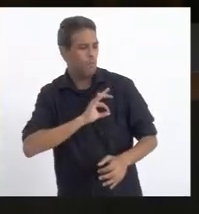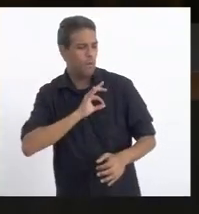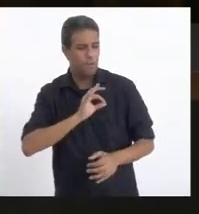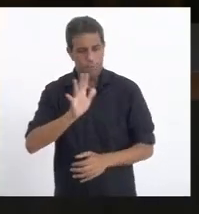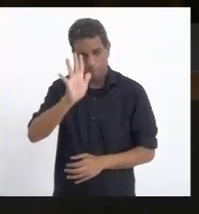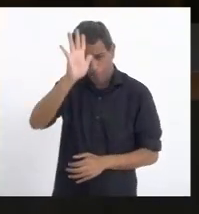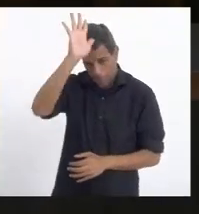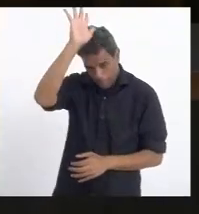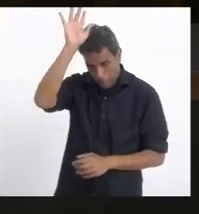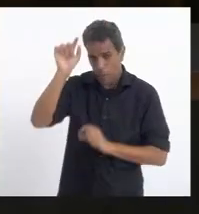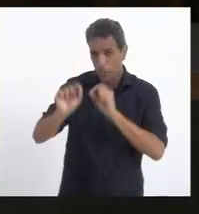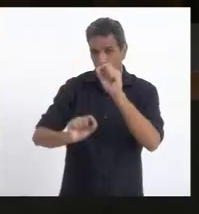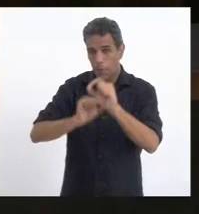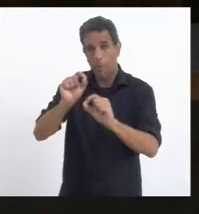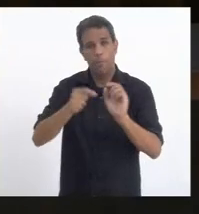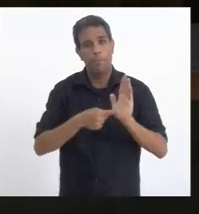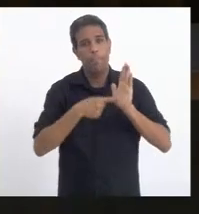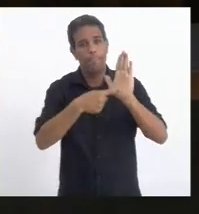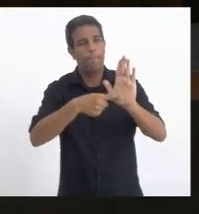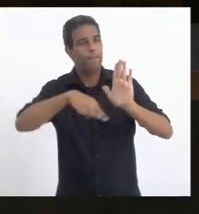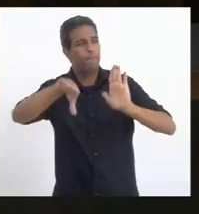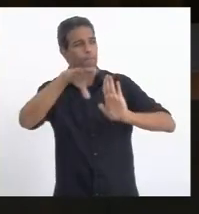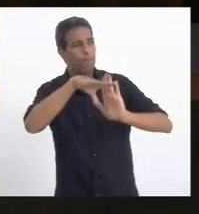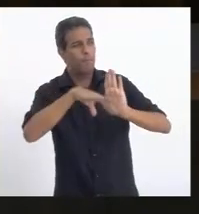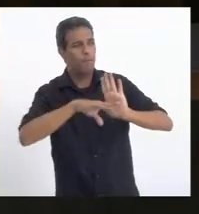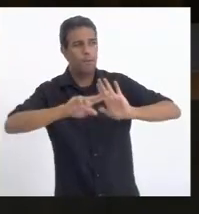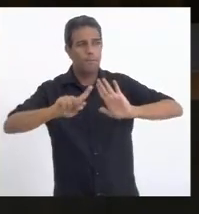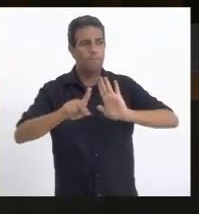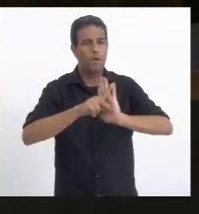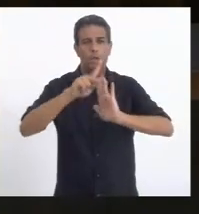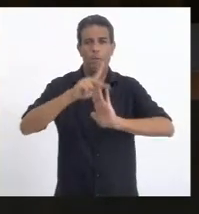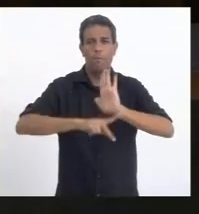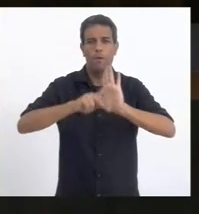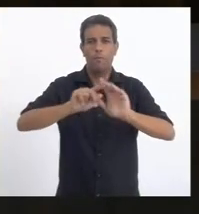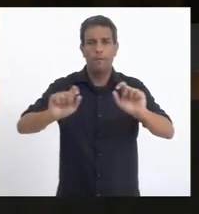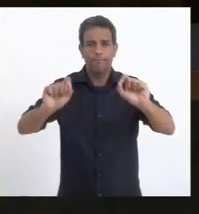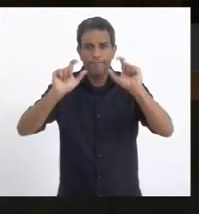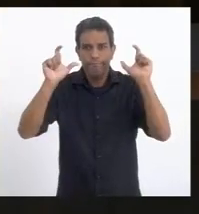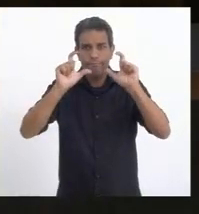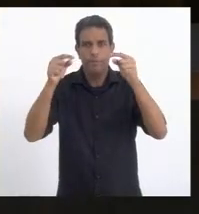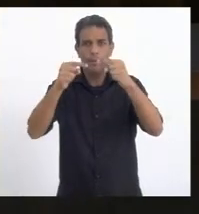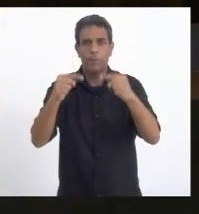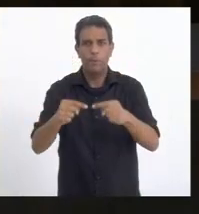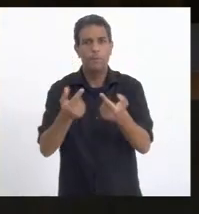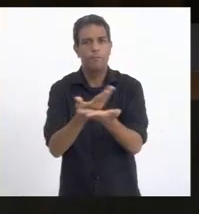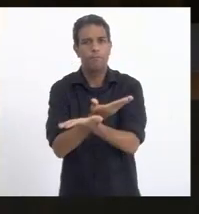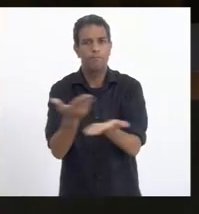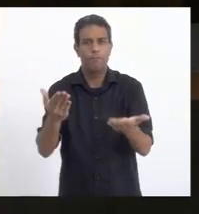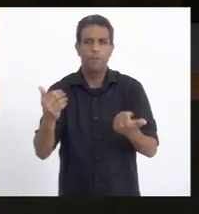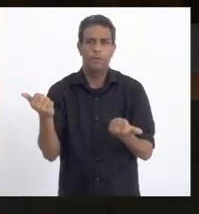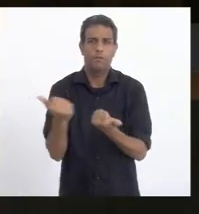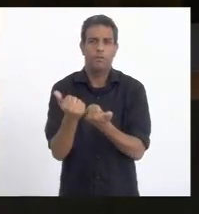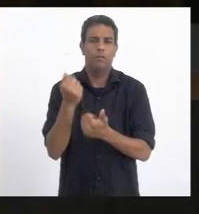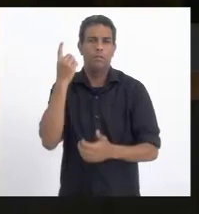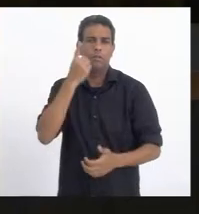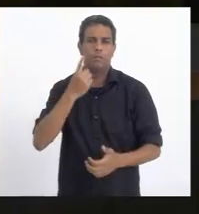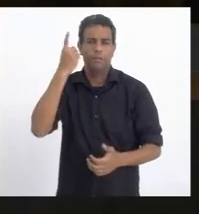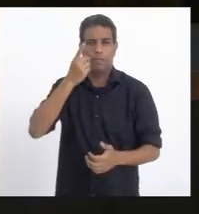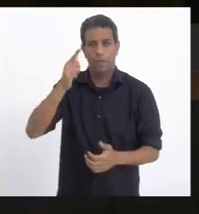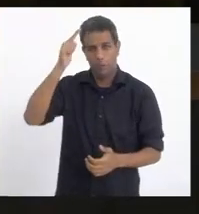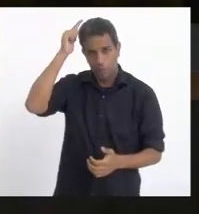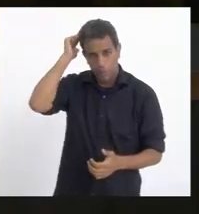e do Corpo de Bombeiros fazendo uma apresentação do projeto não sem antes saudar o nosso querido de cano Deputado nos